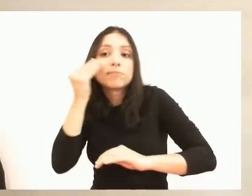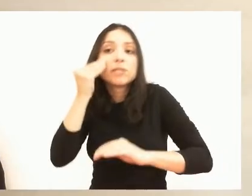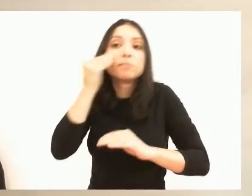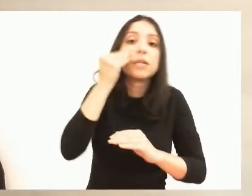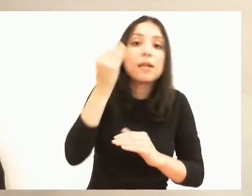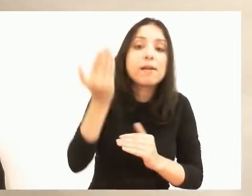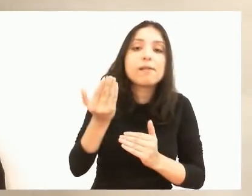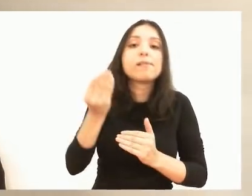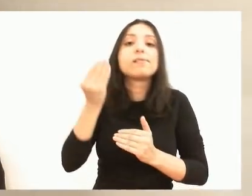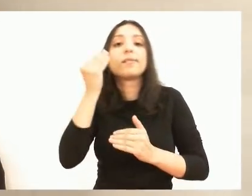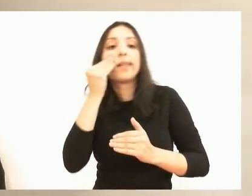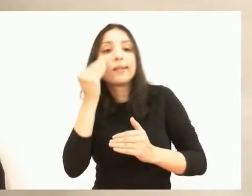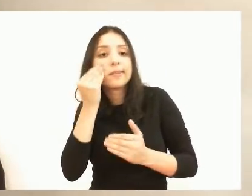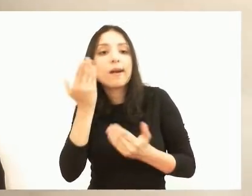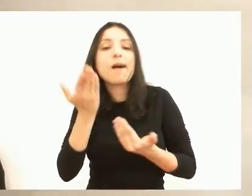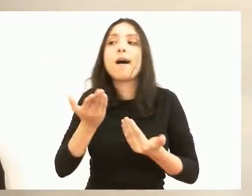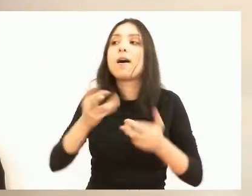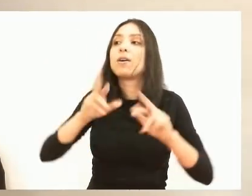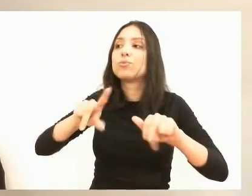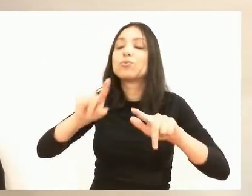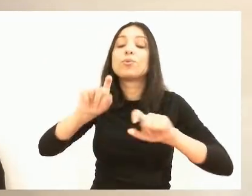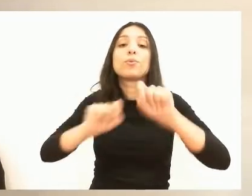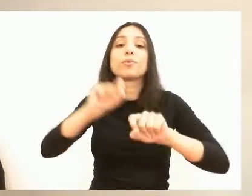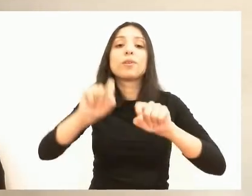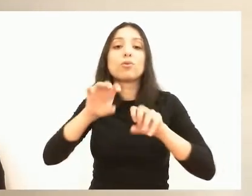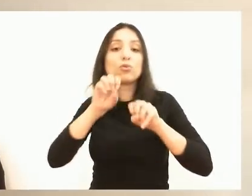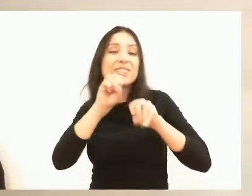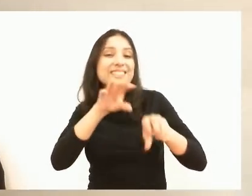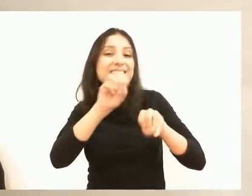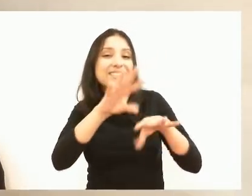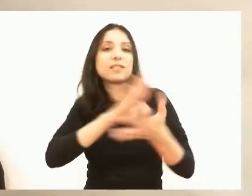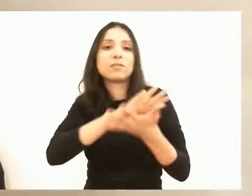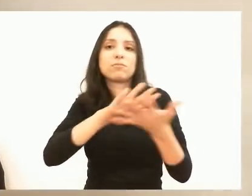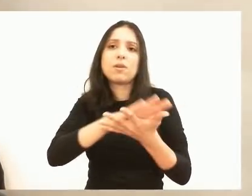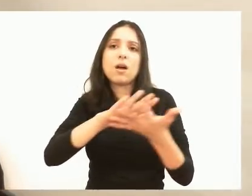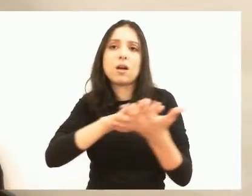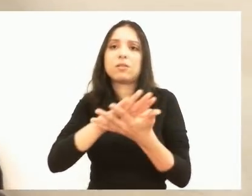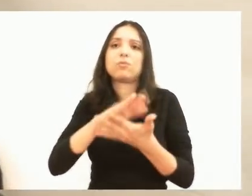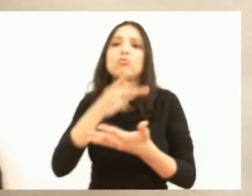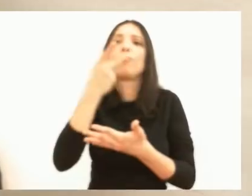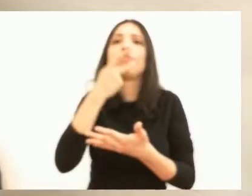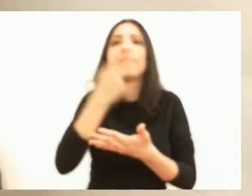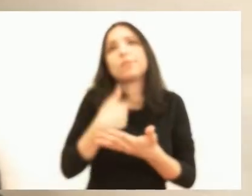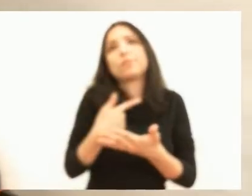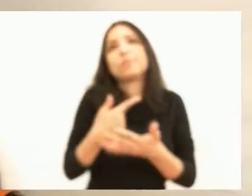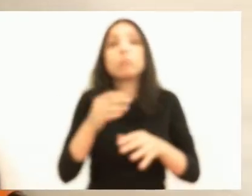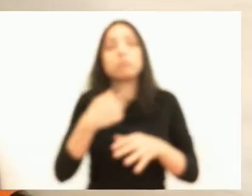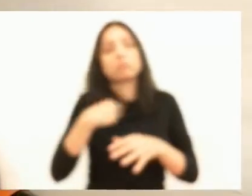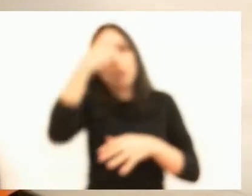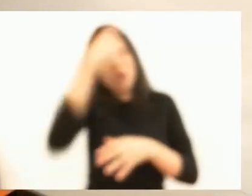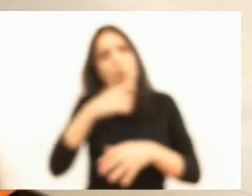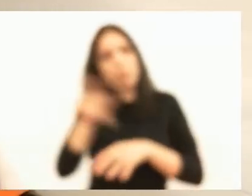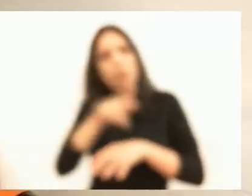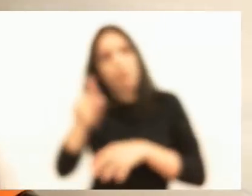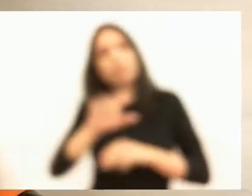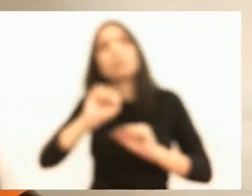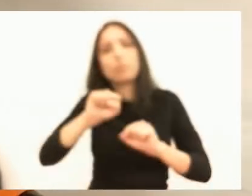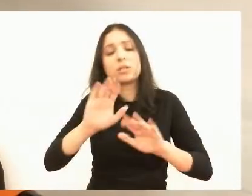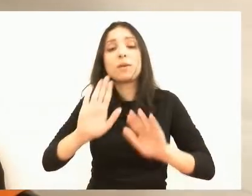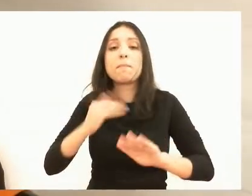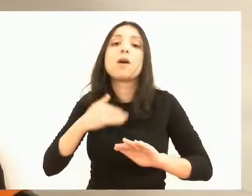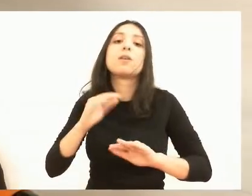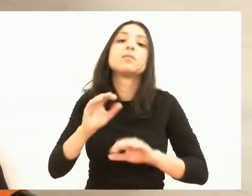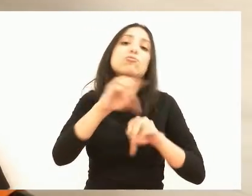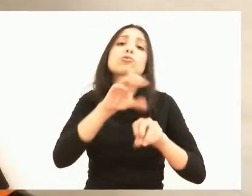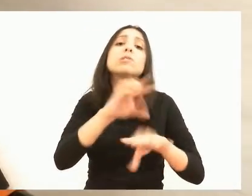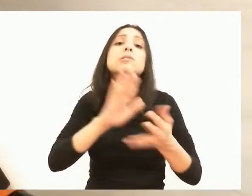então eu não estou ensinando nada de no sentido não que eu não sei se sou professora lógico mas